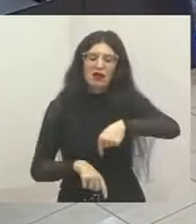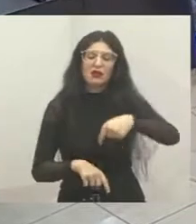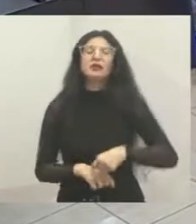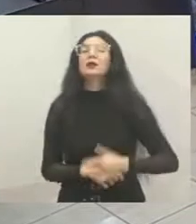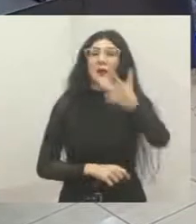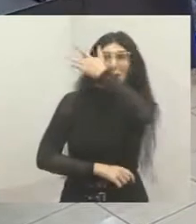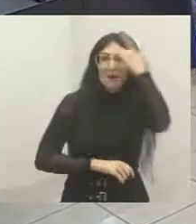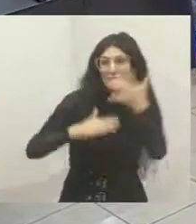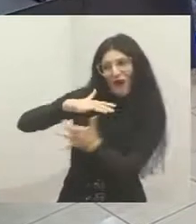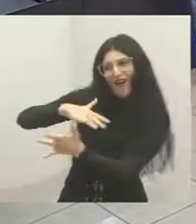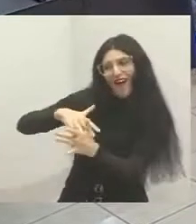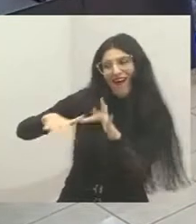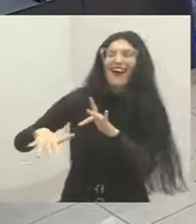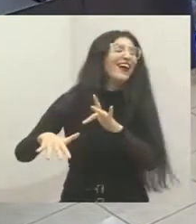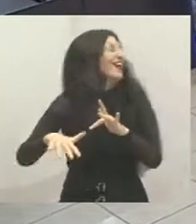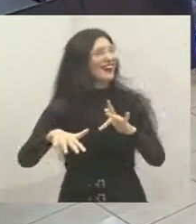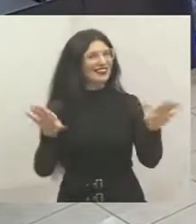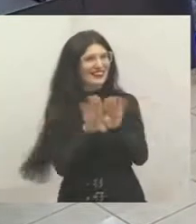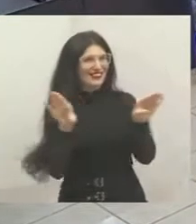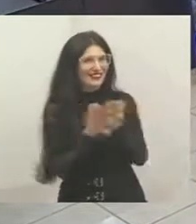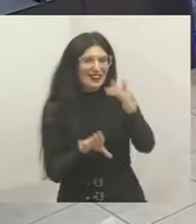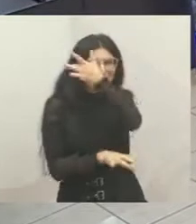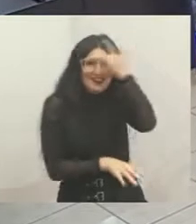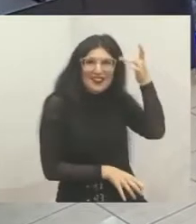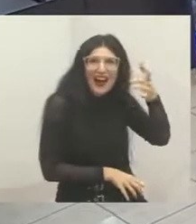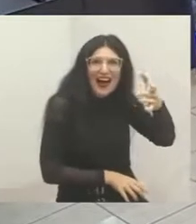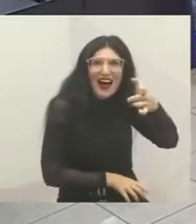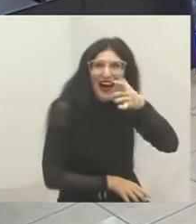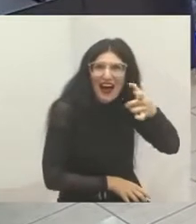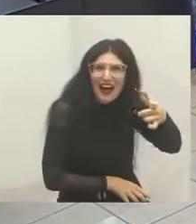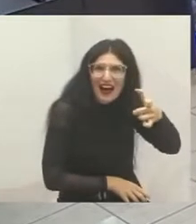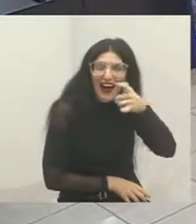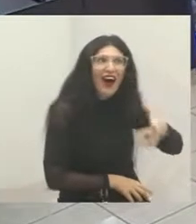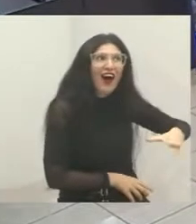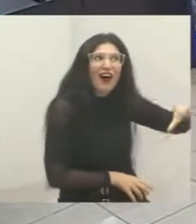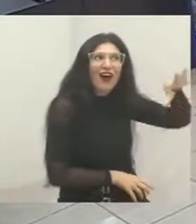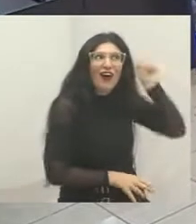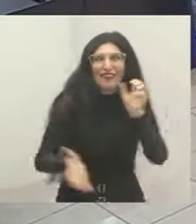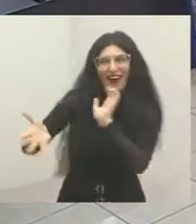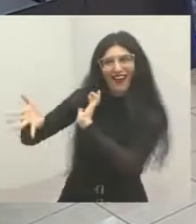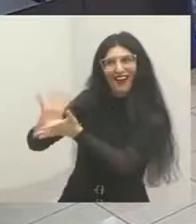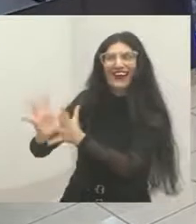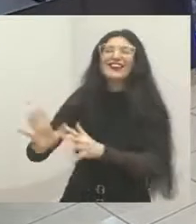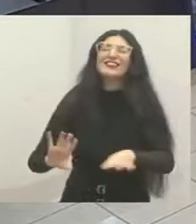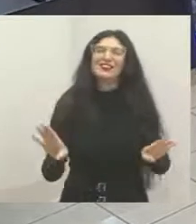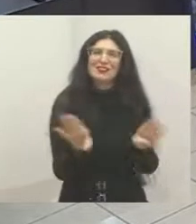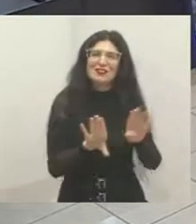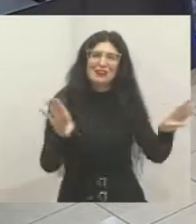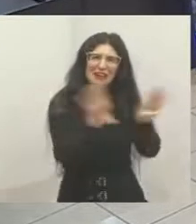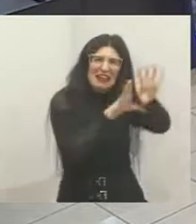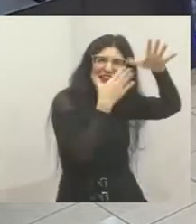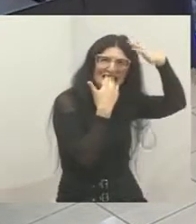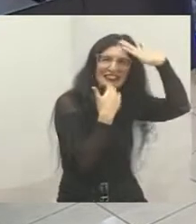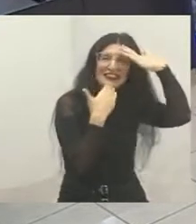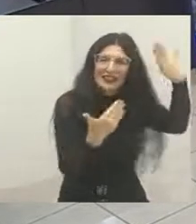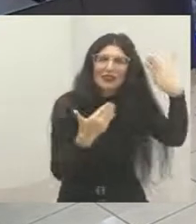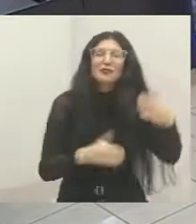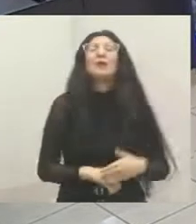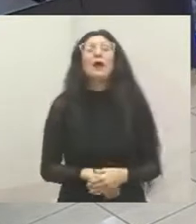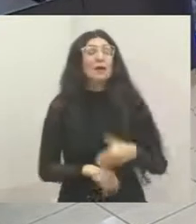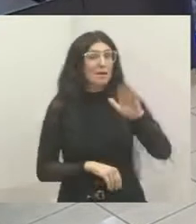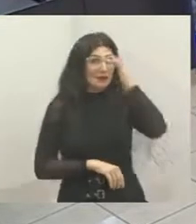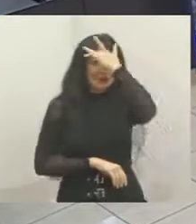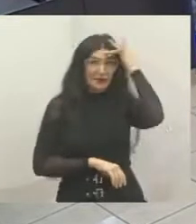internautas, os telespectadores que estão nos ouvindo nesse momento. E vou fazer uns agradecimentos a mais pessoas